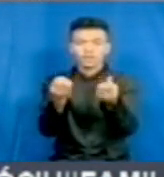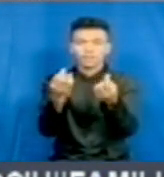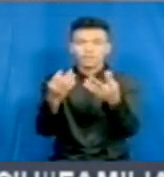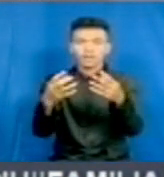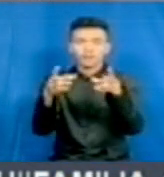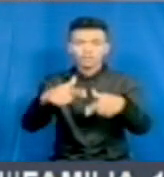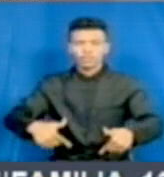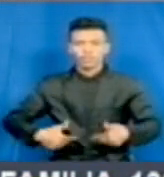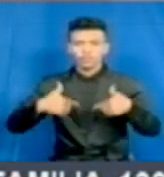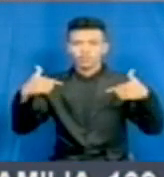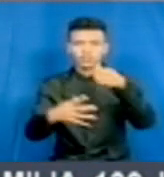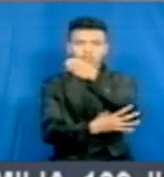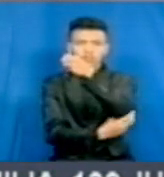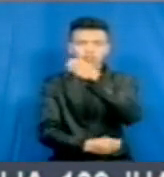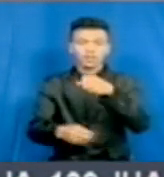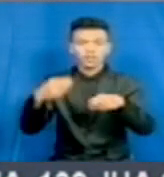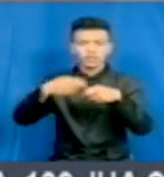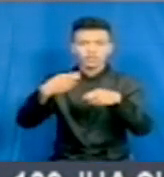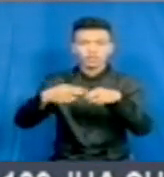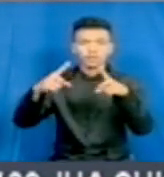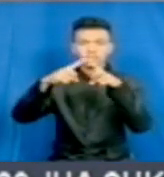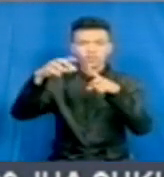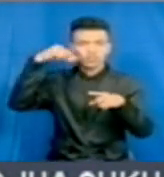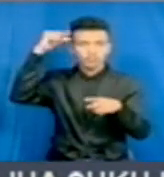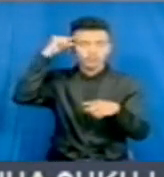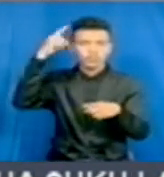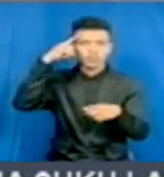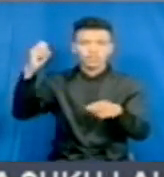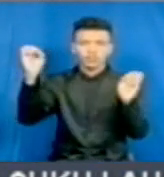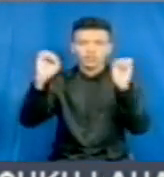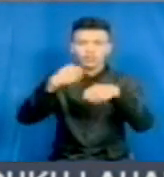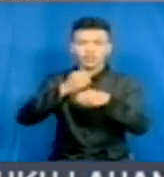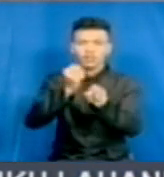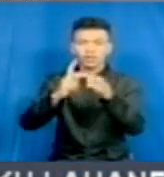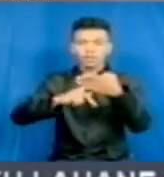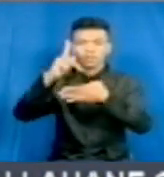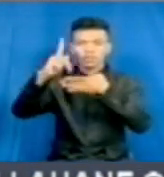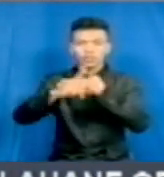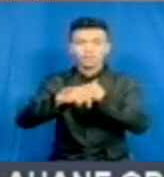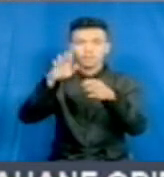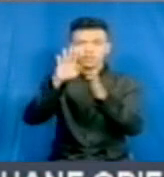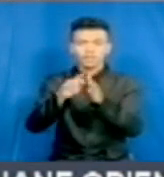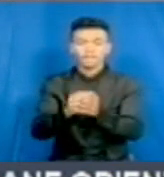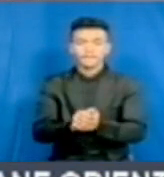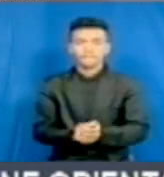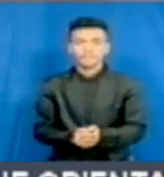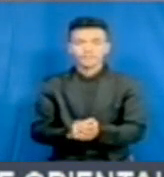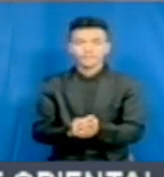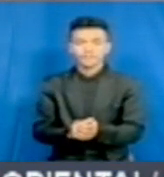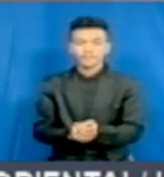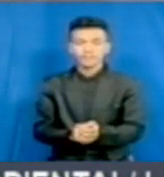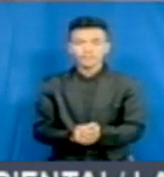halo programa desenvolvimento não é maca, belemos reduz desemprego. Jadi situação é